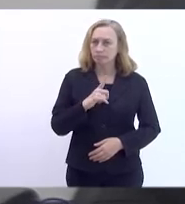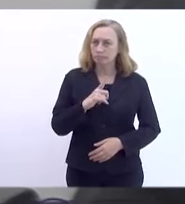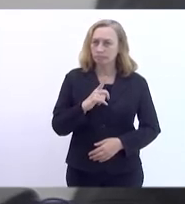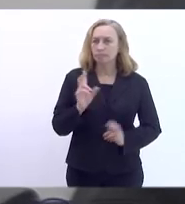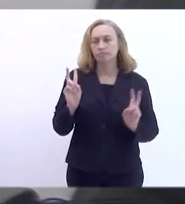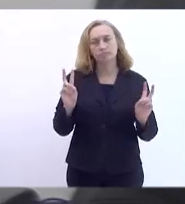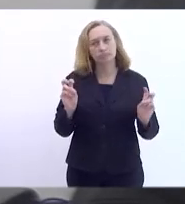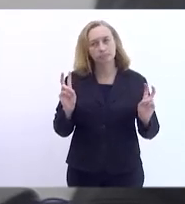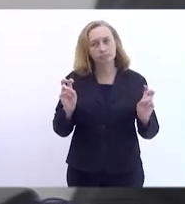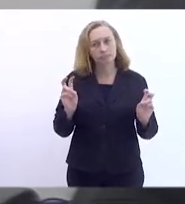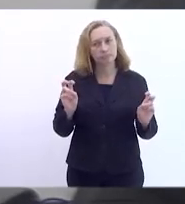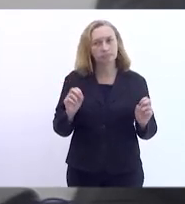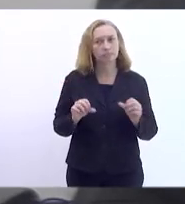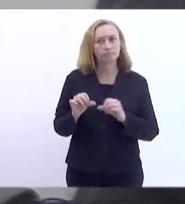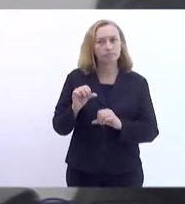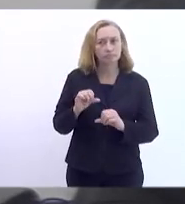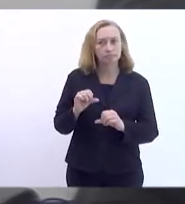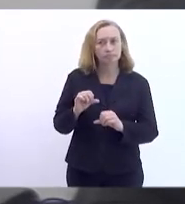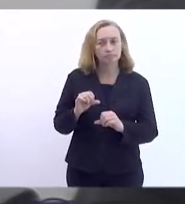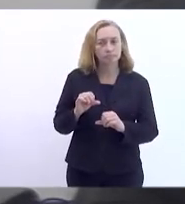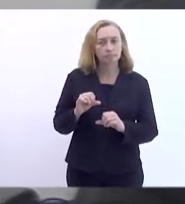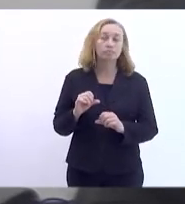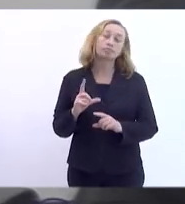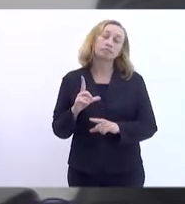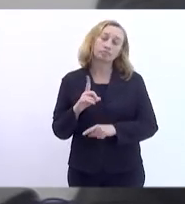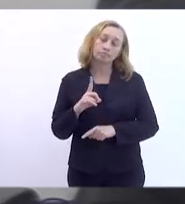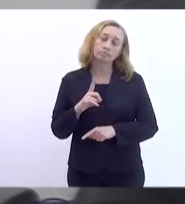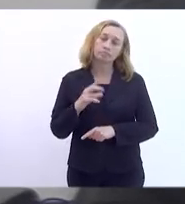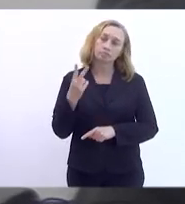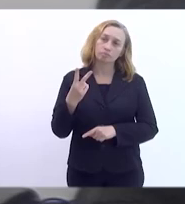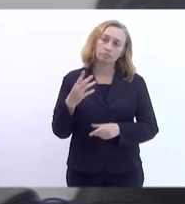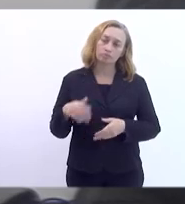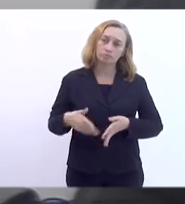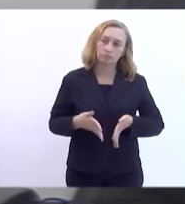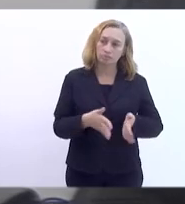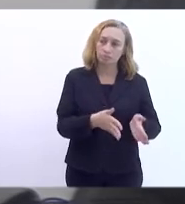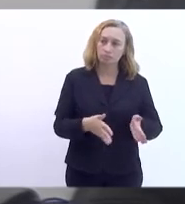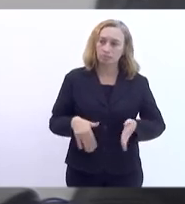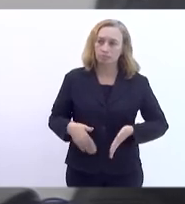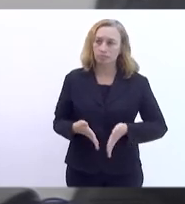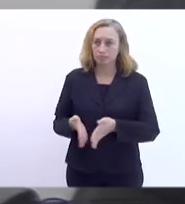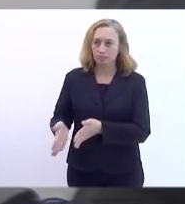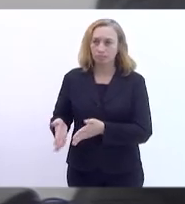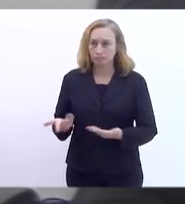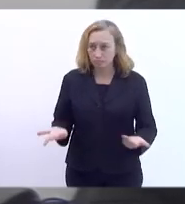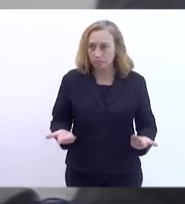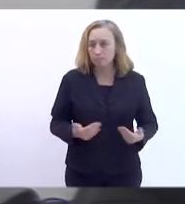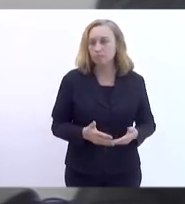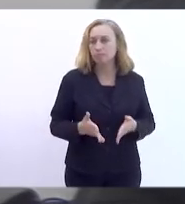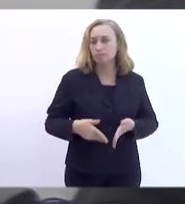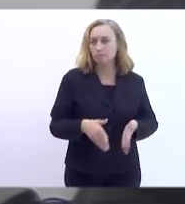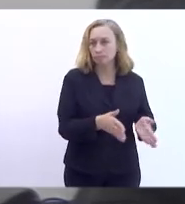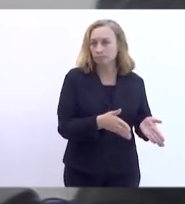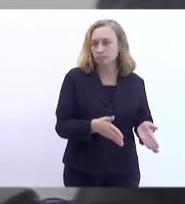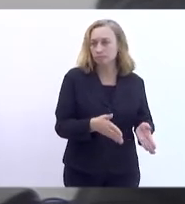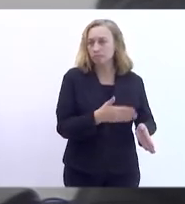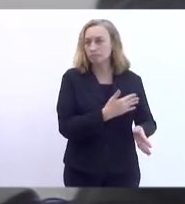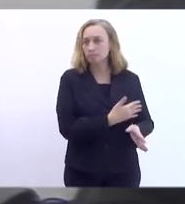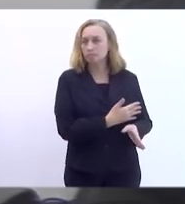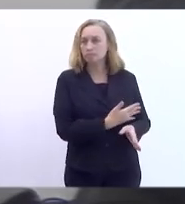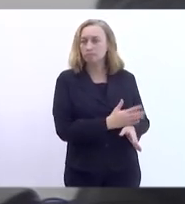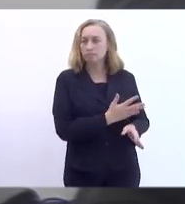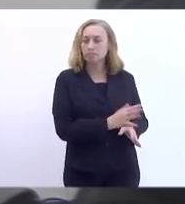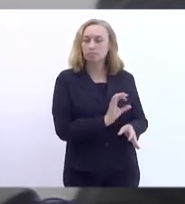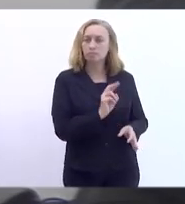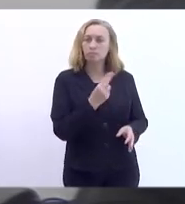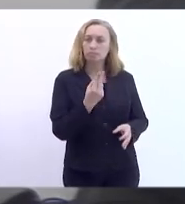questão que é controvertida e temos dois caminhos possíveis seja sejam caminhos práticos jurídicos essa